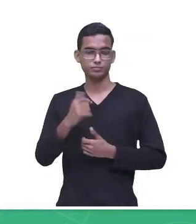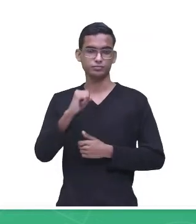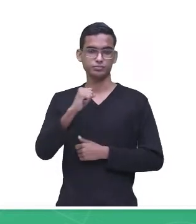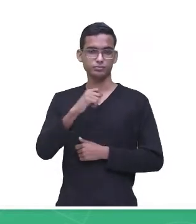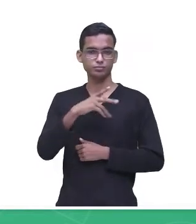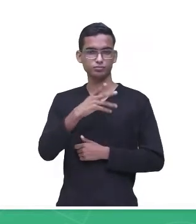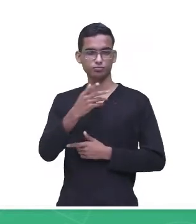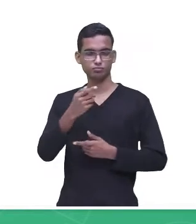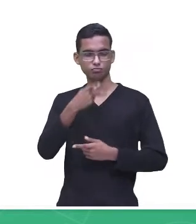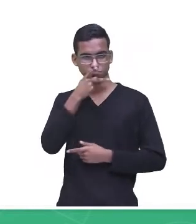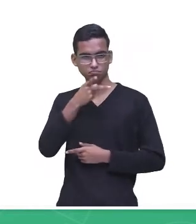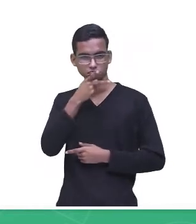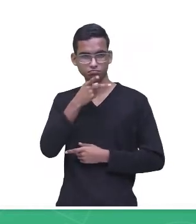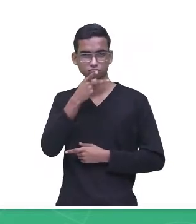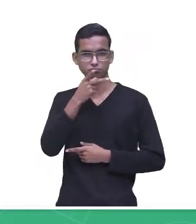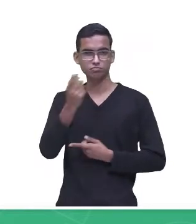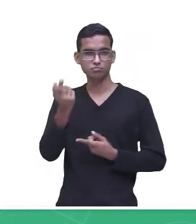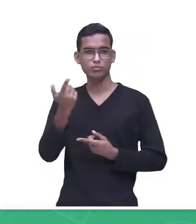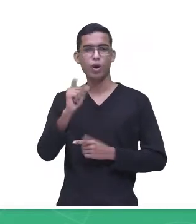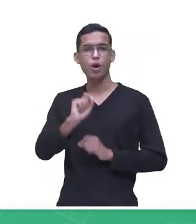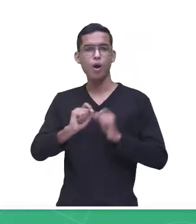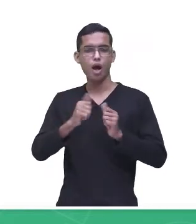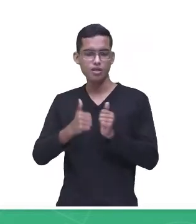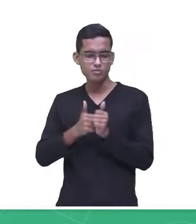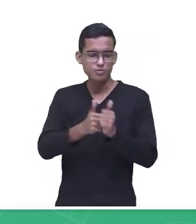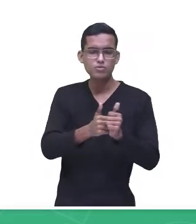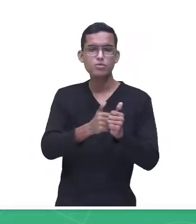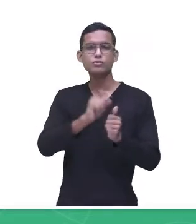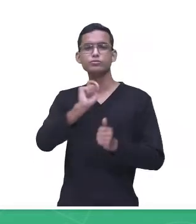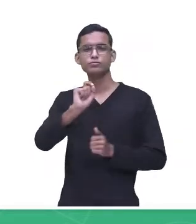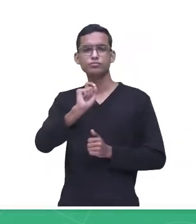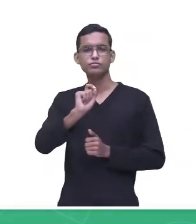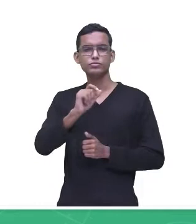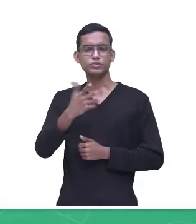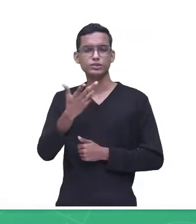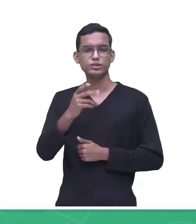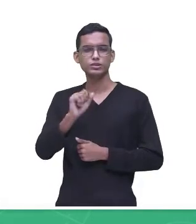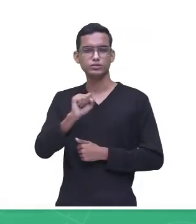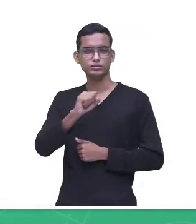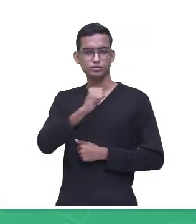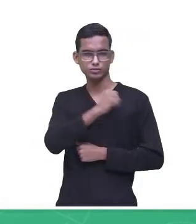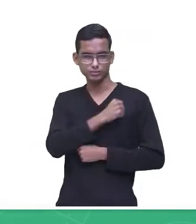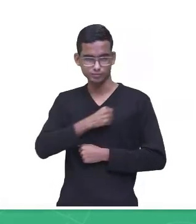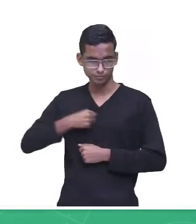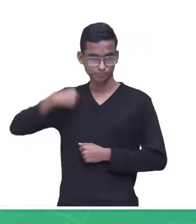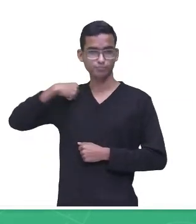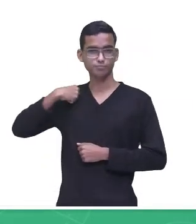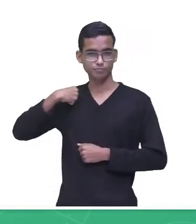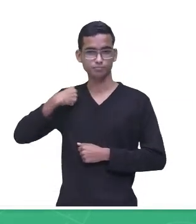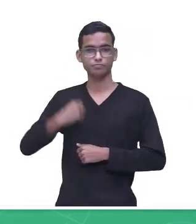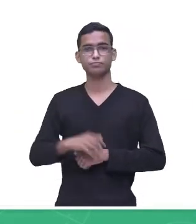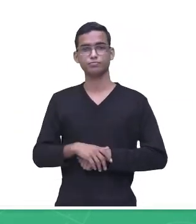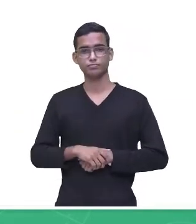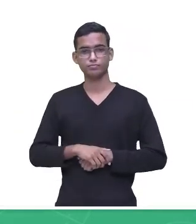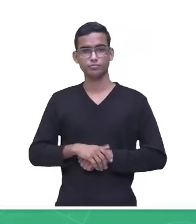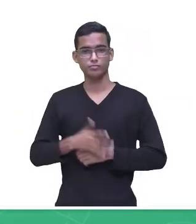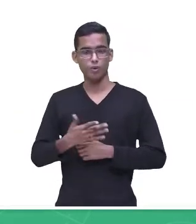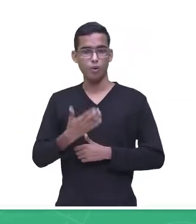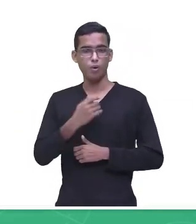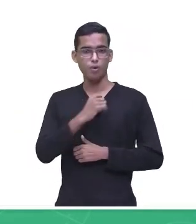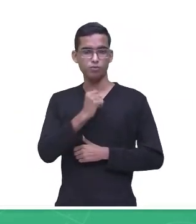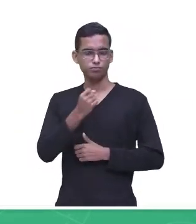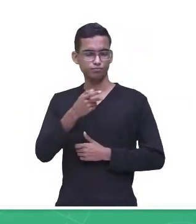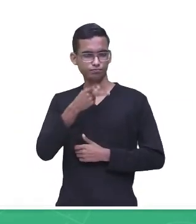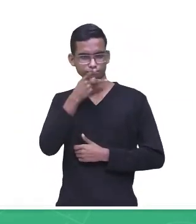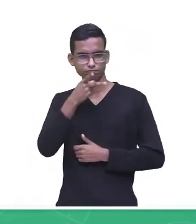tudo que nós sabemos sobre Sócrates foi graças a Platão, né? E aí Platão traz para nós aí umas ideias muito